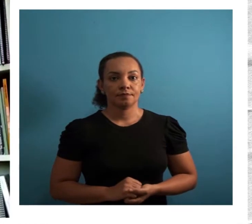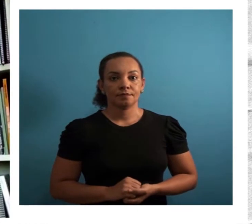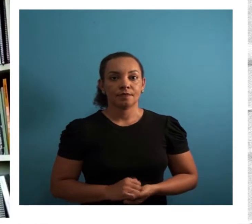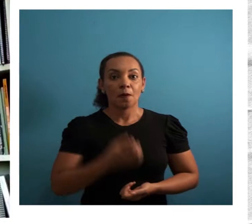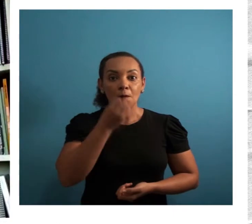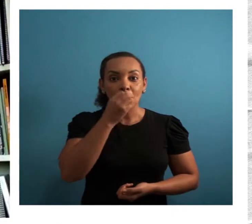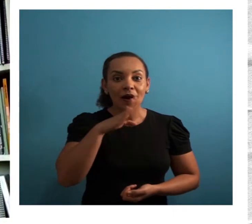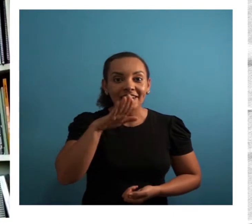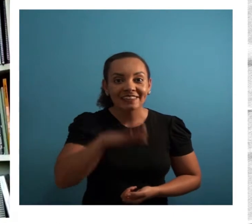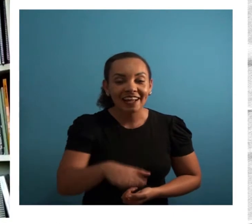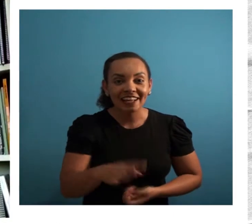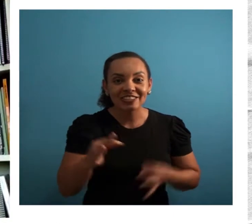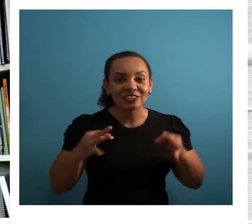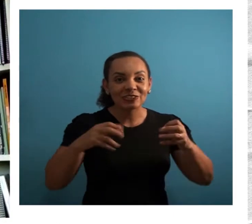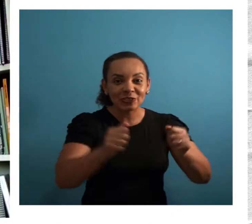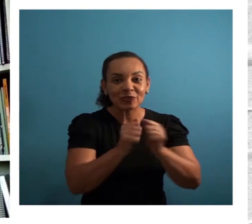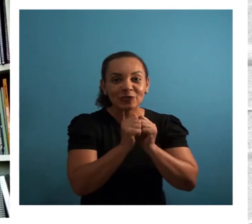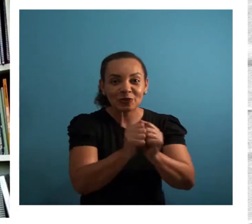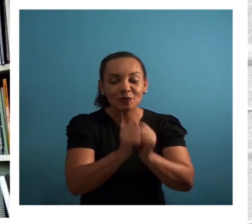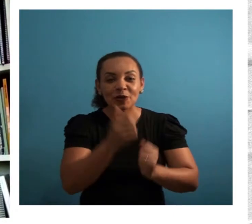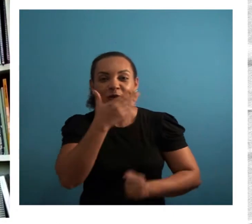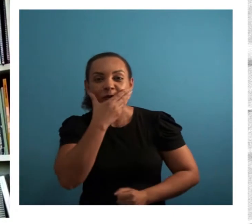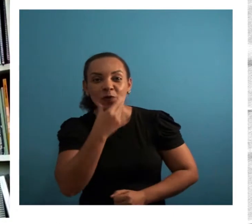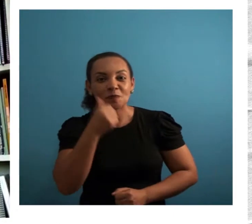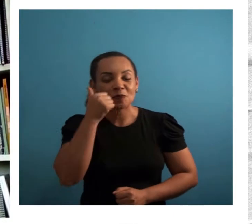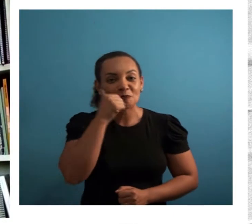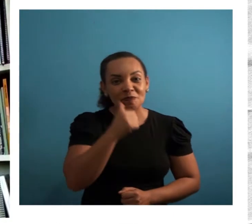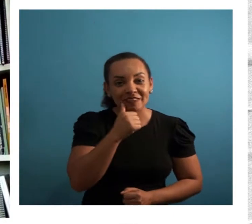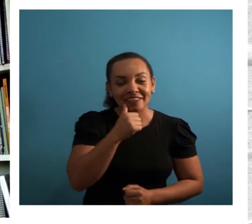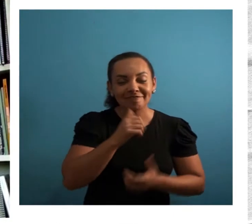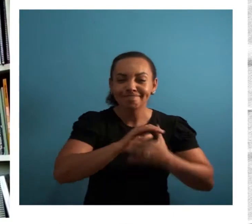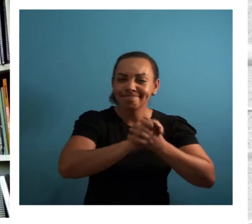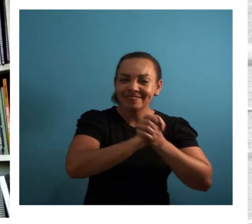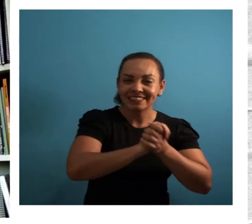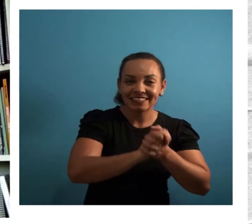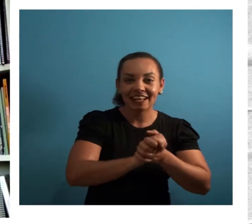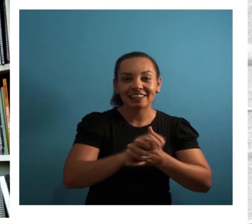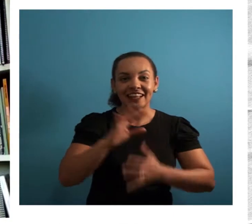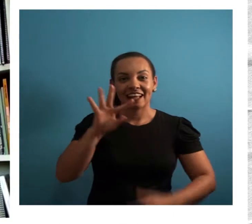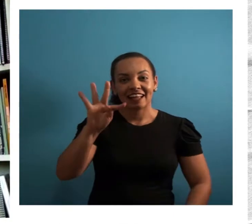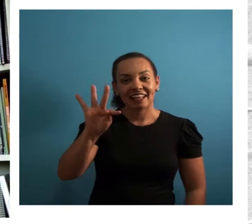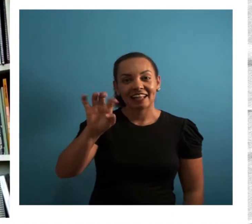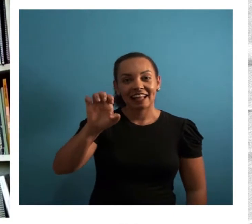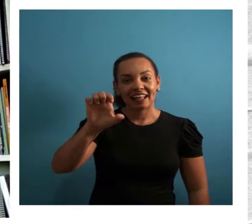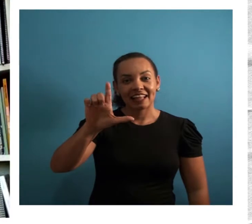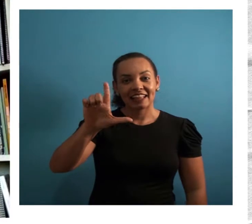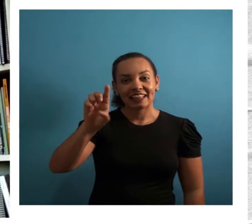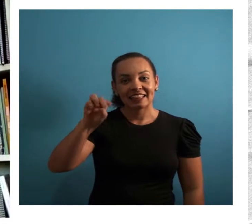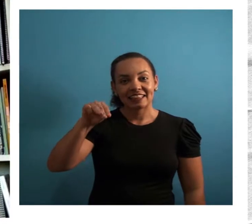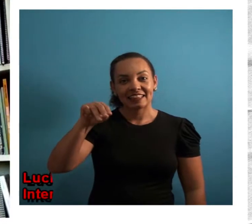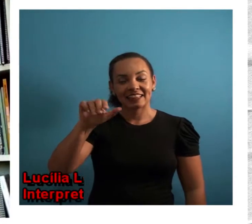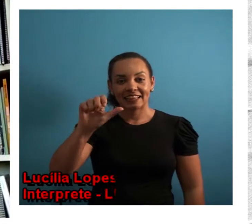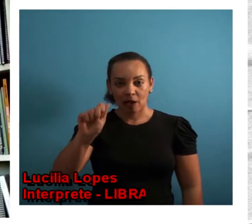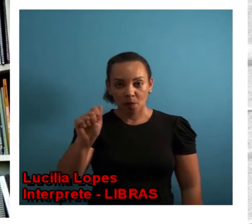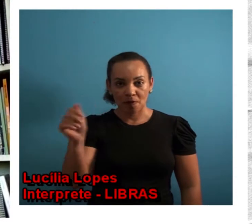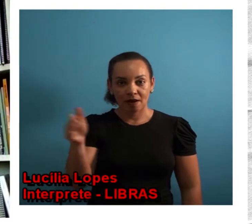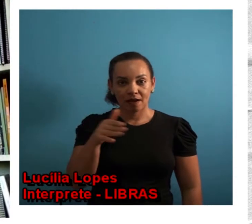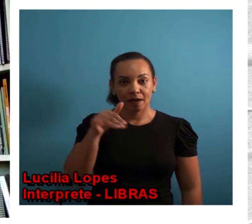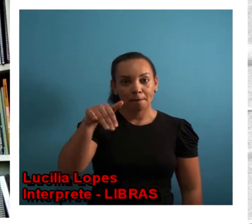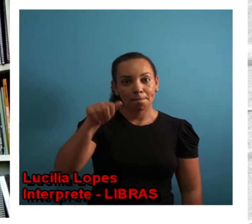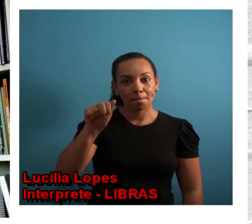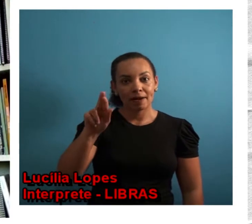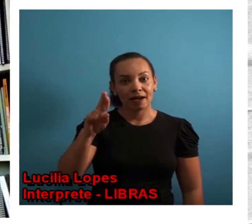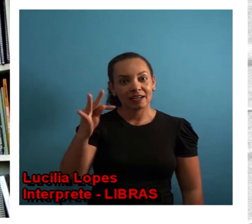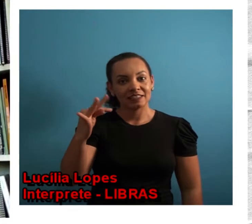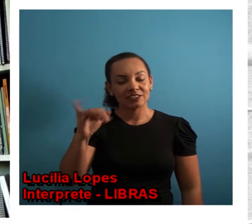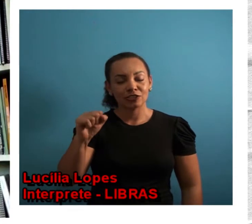boa tarde companheiros e companheiras quero saudar a companheira até o martins e aos